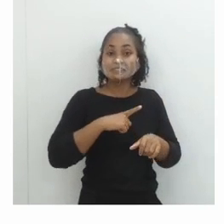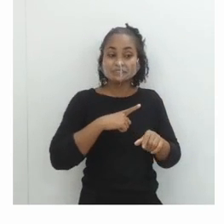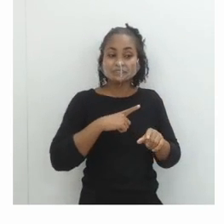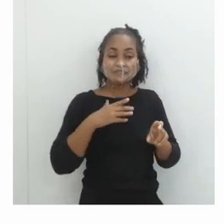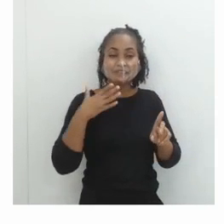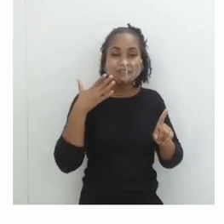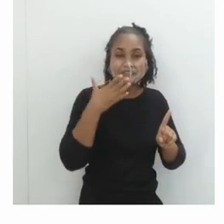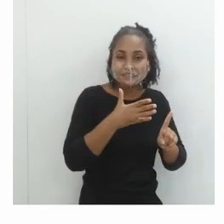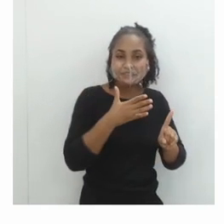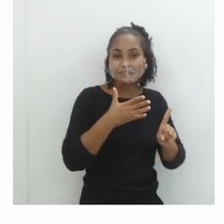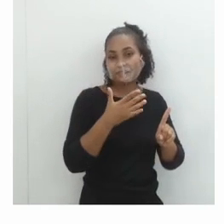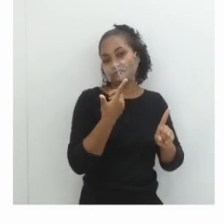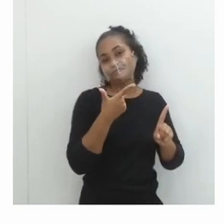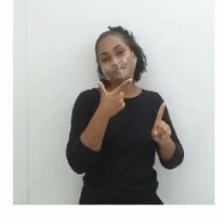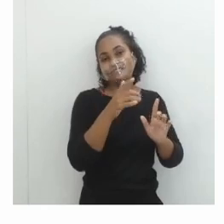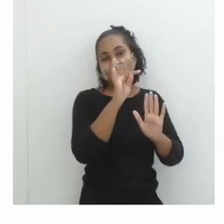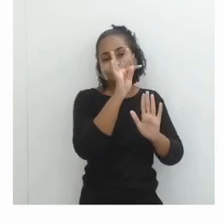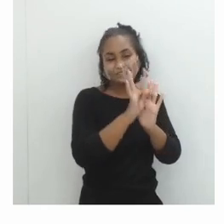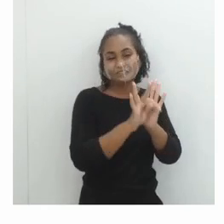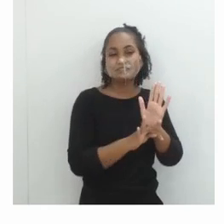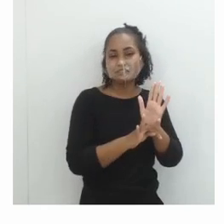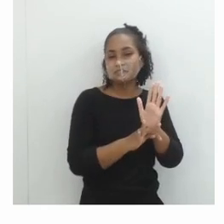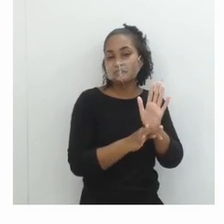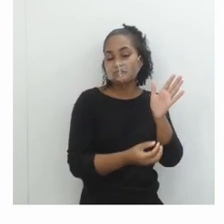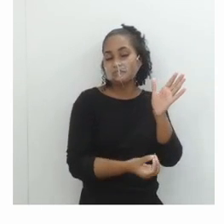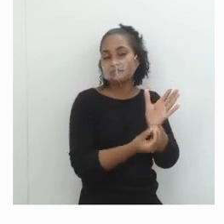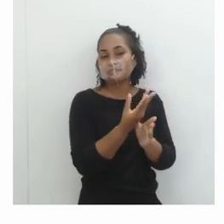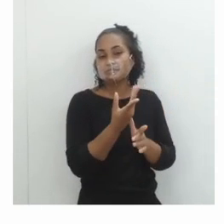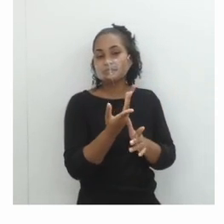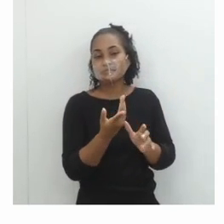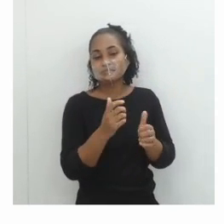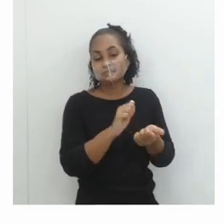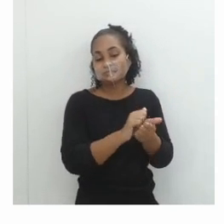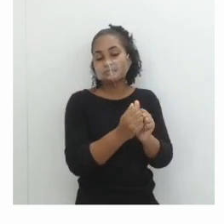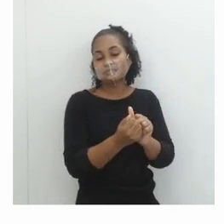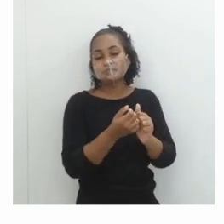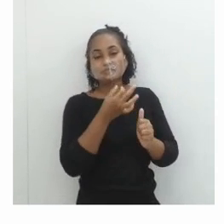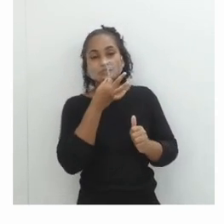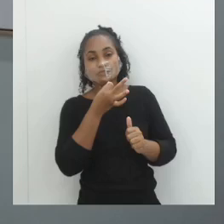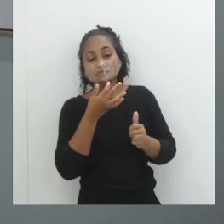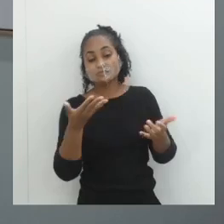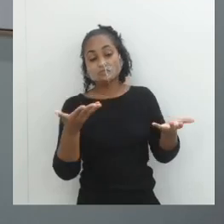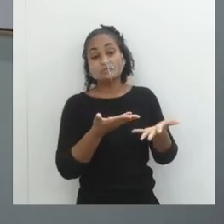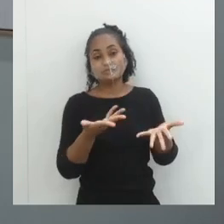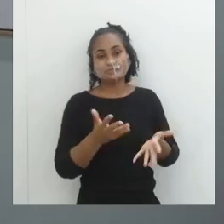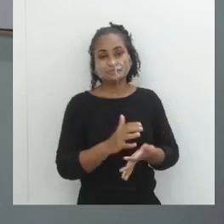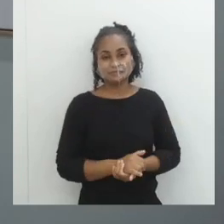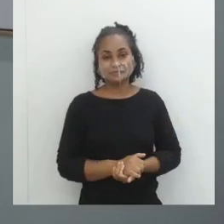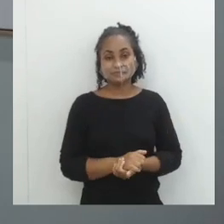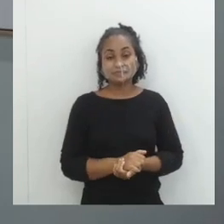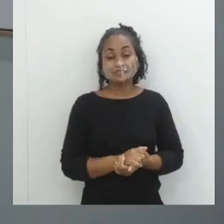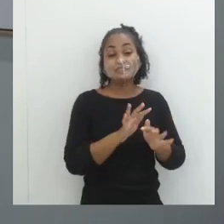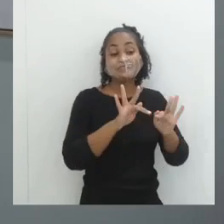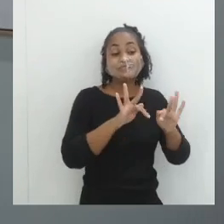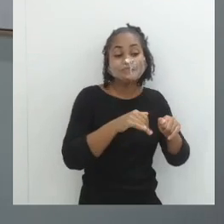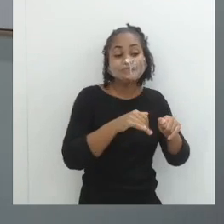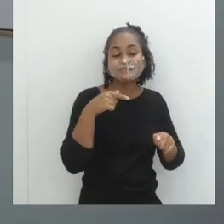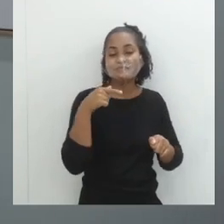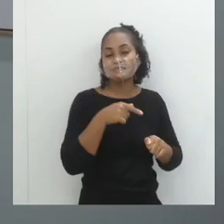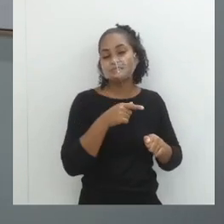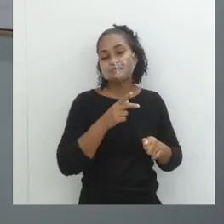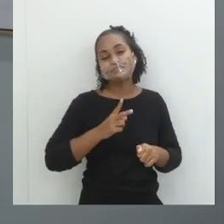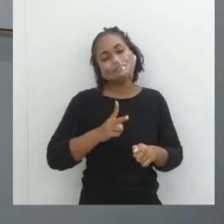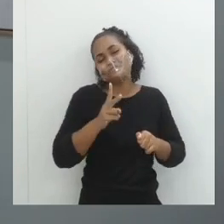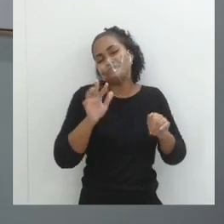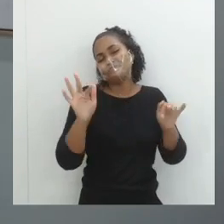roteiro, mas não tinha texto. As pessoas improvisavam o texto e suas falas na hora, né? E nos finais eles eram